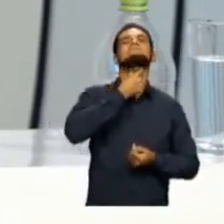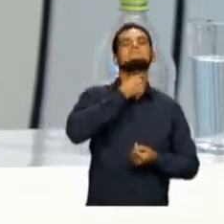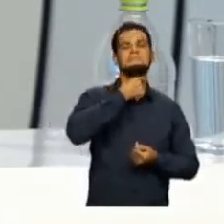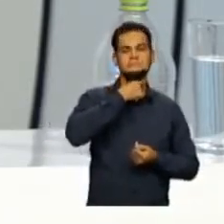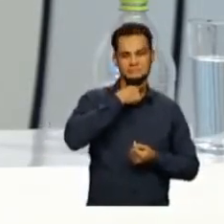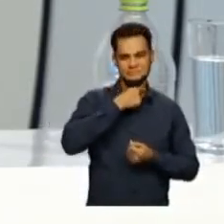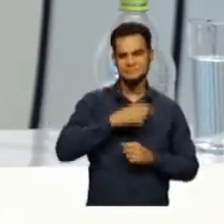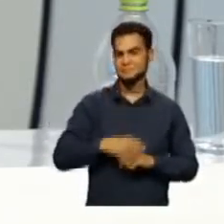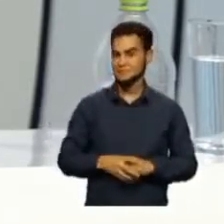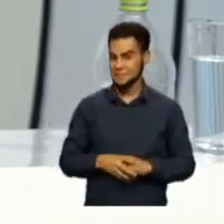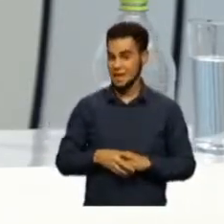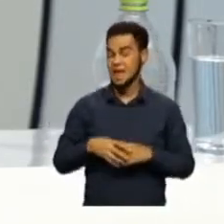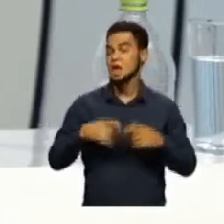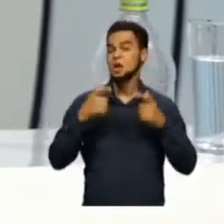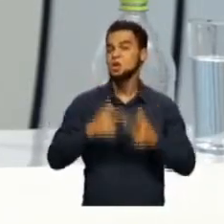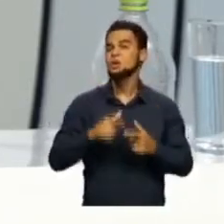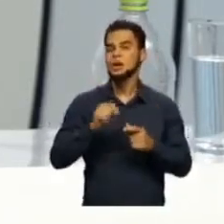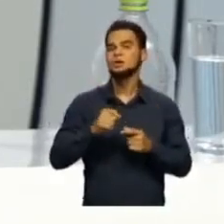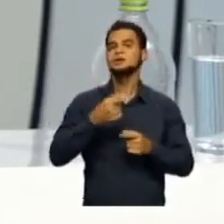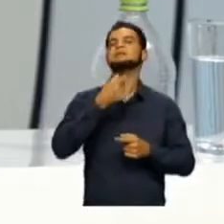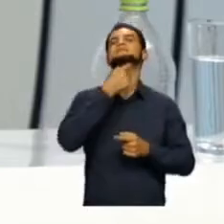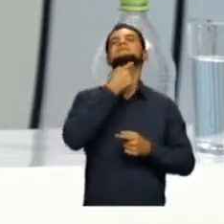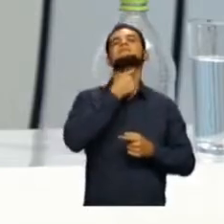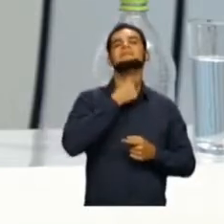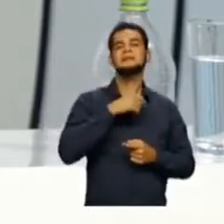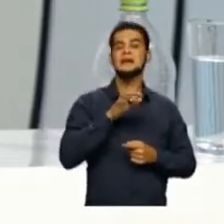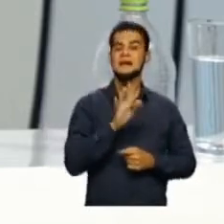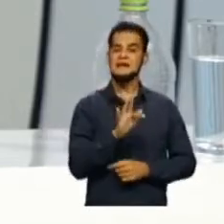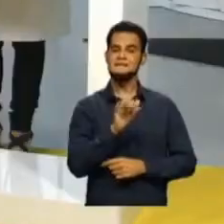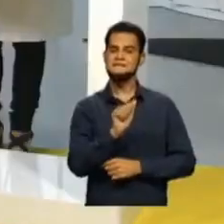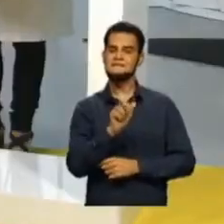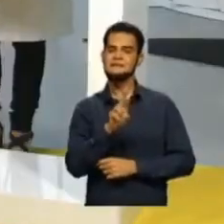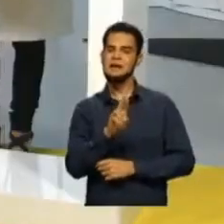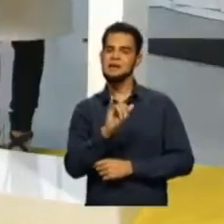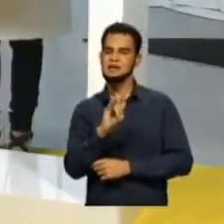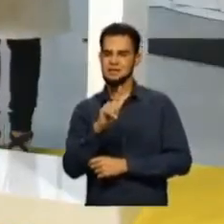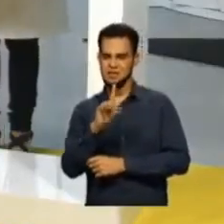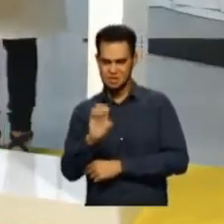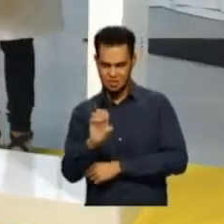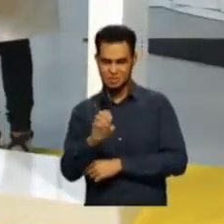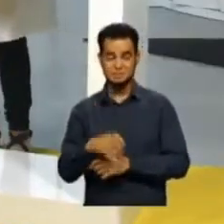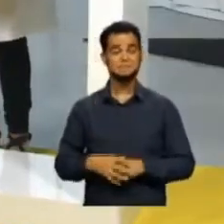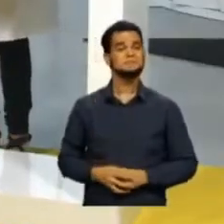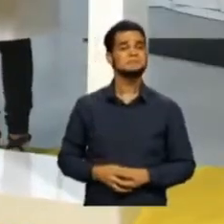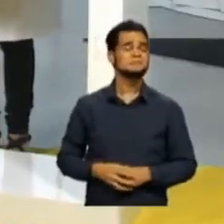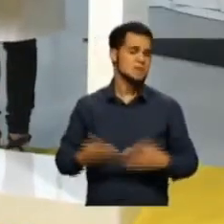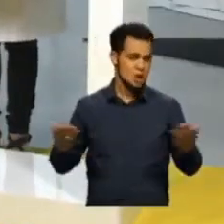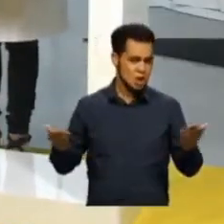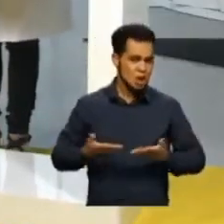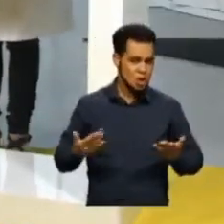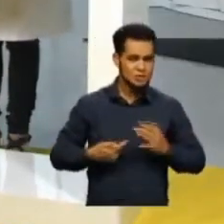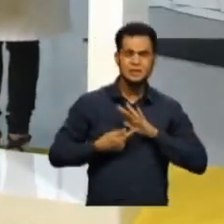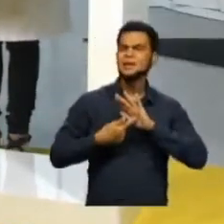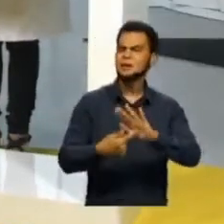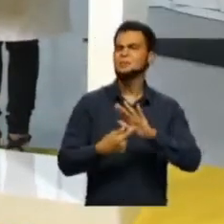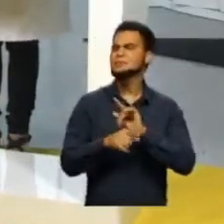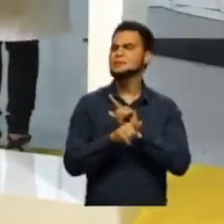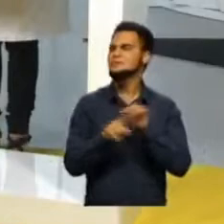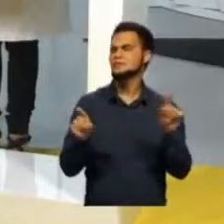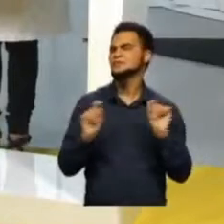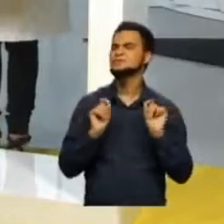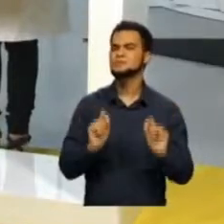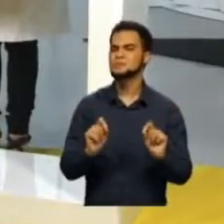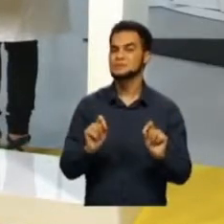Então, é local onde passa o ar a faringe. Quero mostrar para você aqui hoje, nessa estrutura do aparelho respiratório,